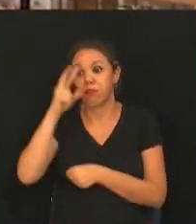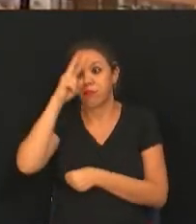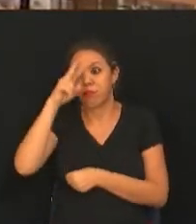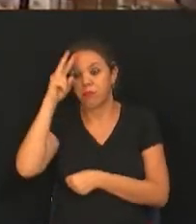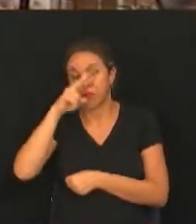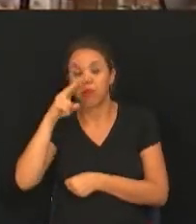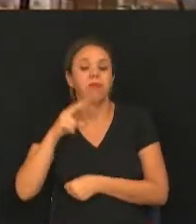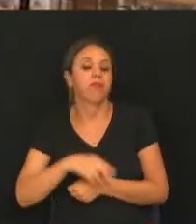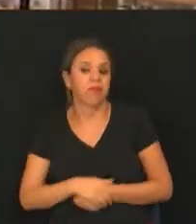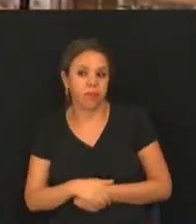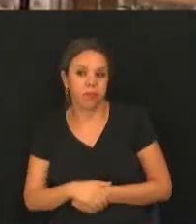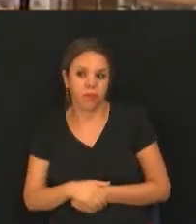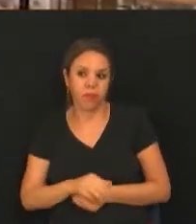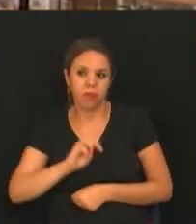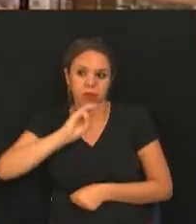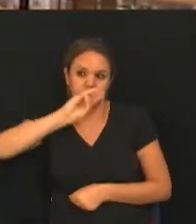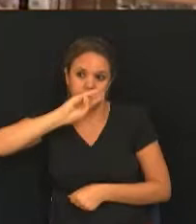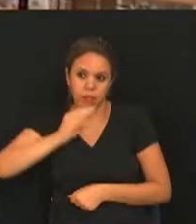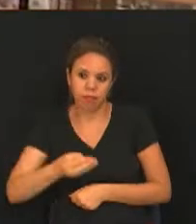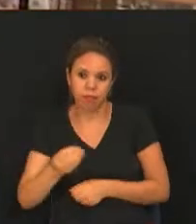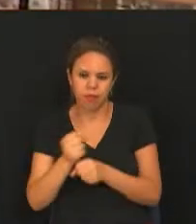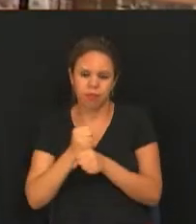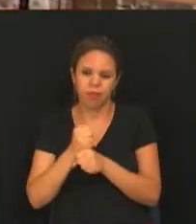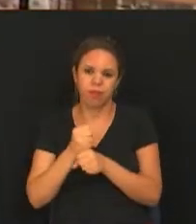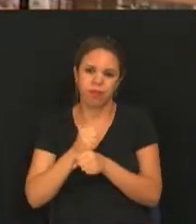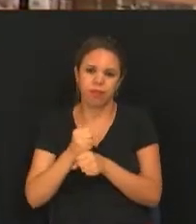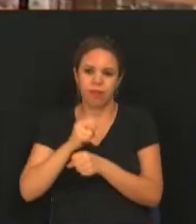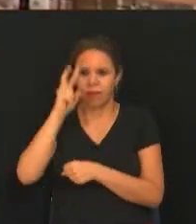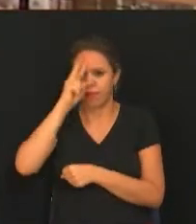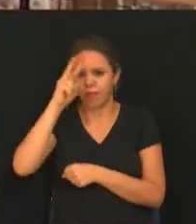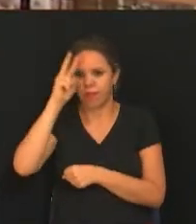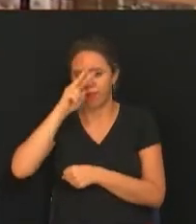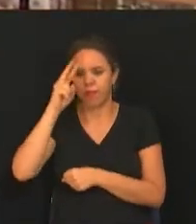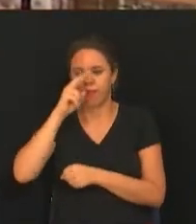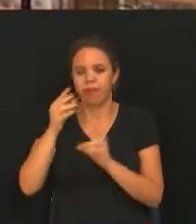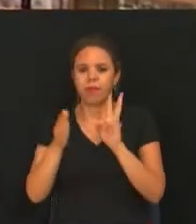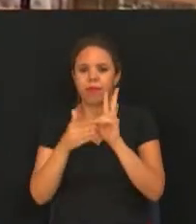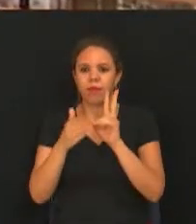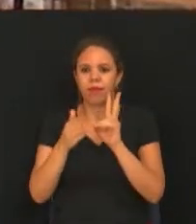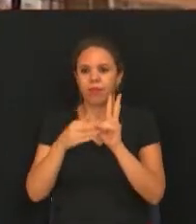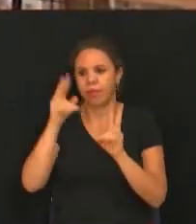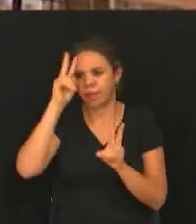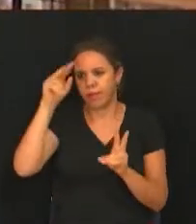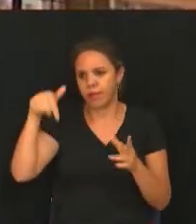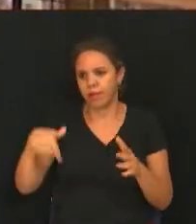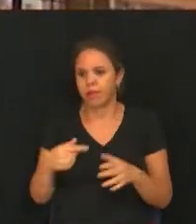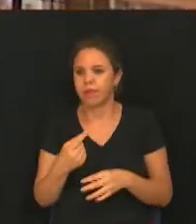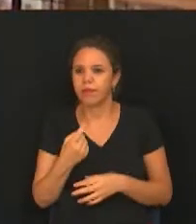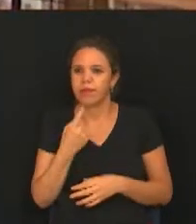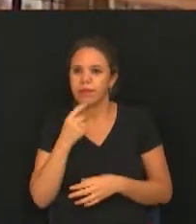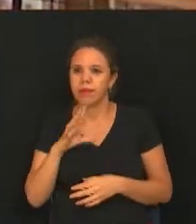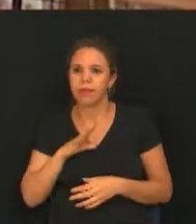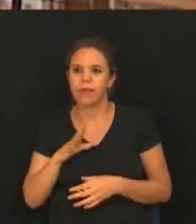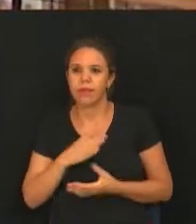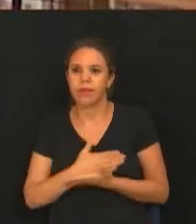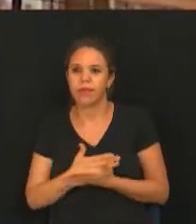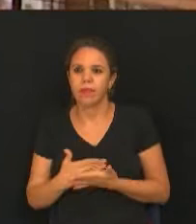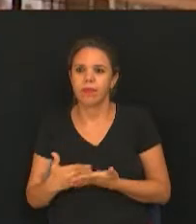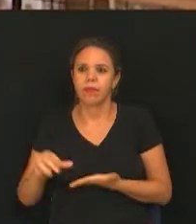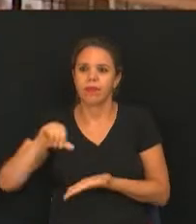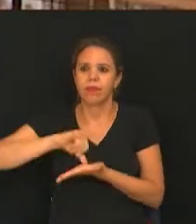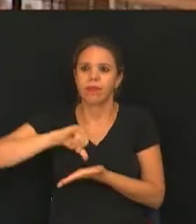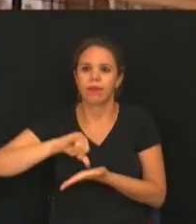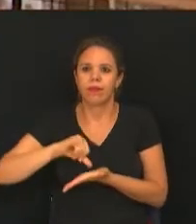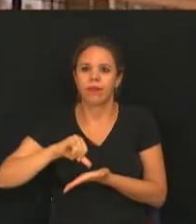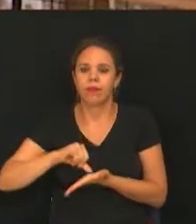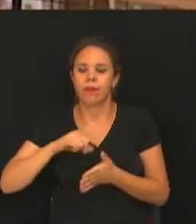colonial e milhares de anos de história indígena. Vamos lembrar aqui que a história das cidades começa pelo centro. A gente